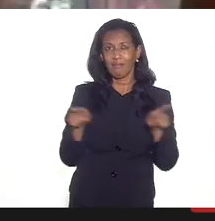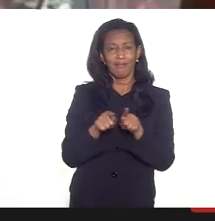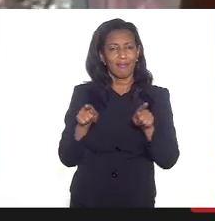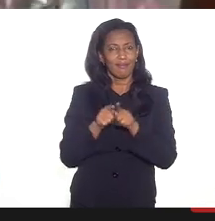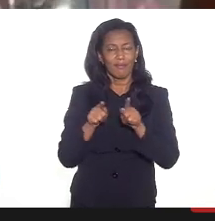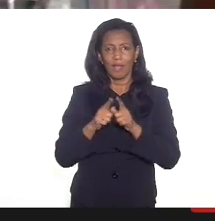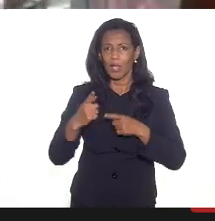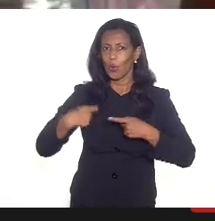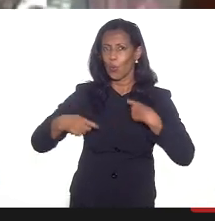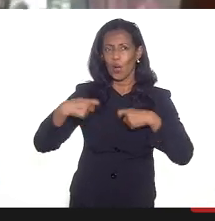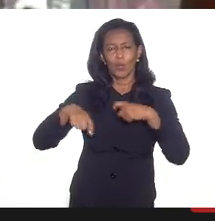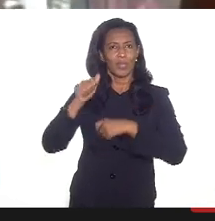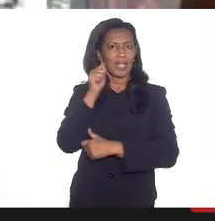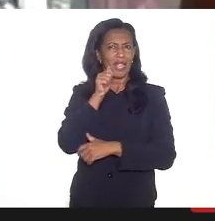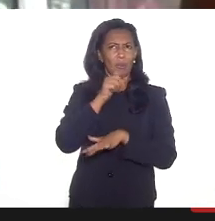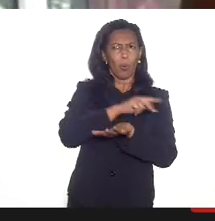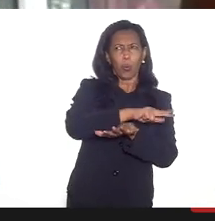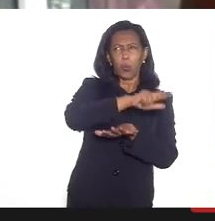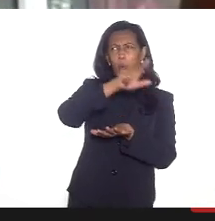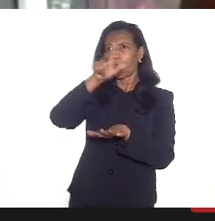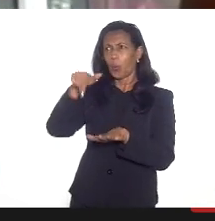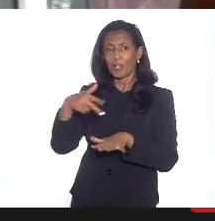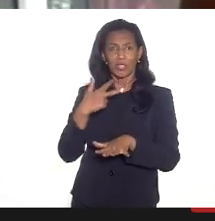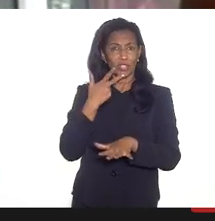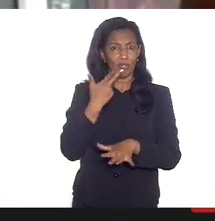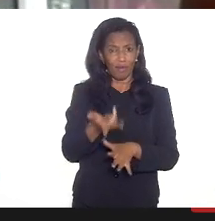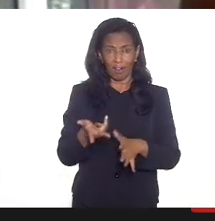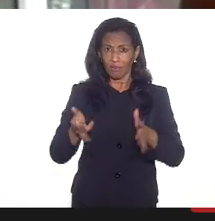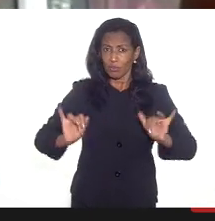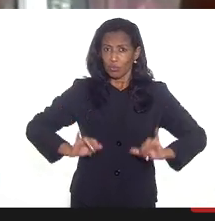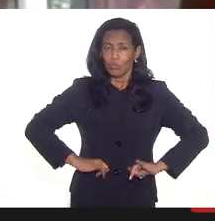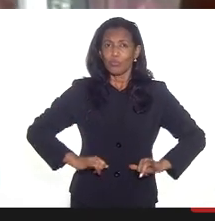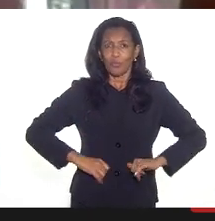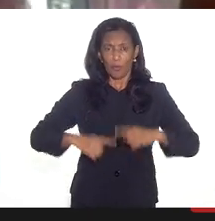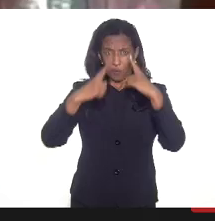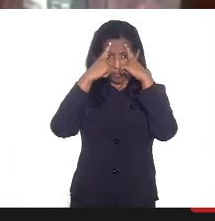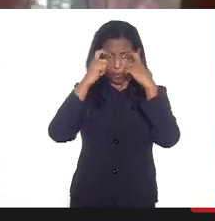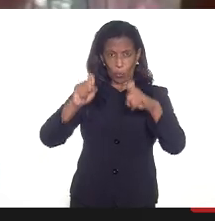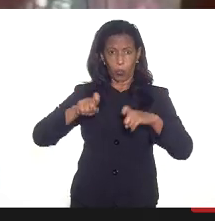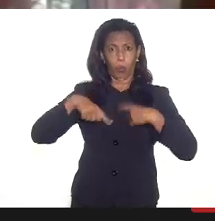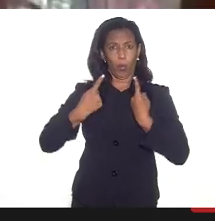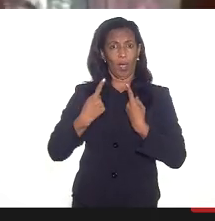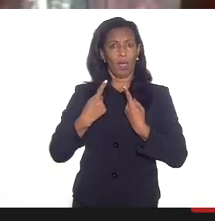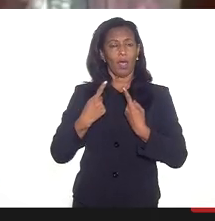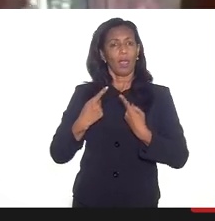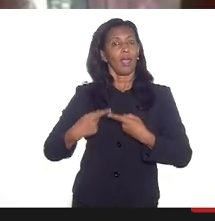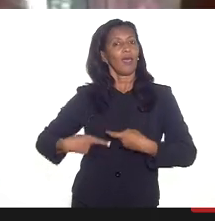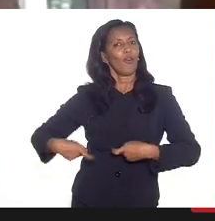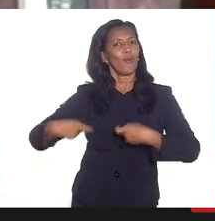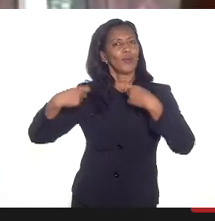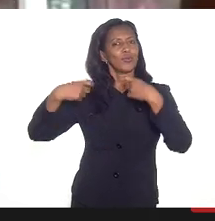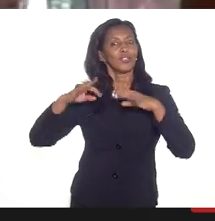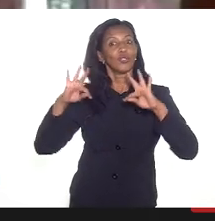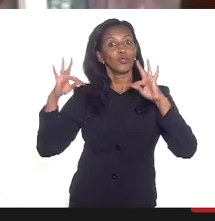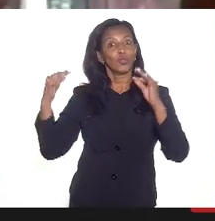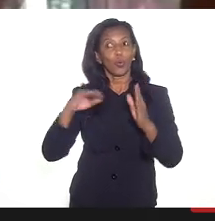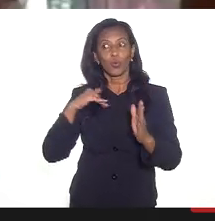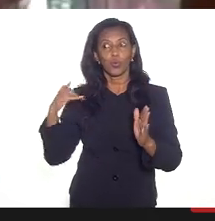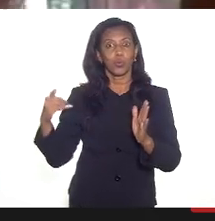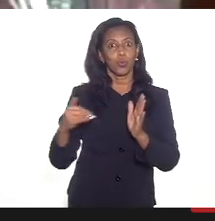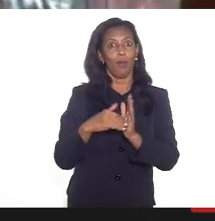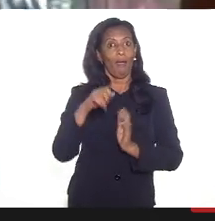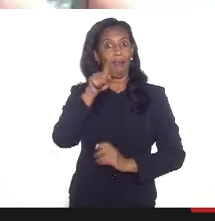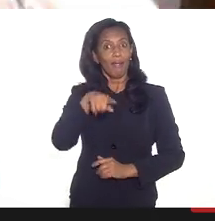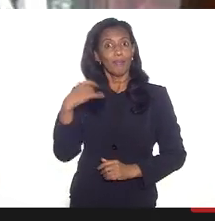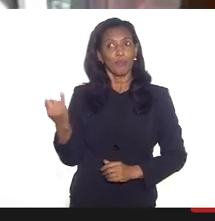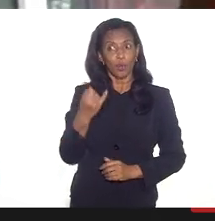é também uma luta daquela mulher e tantas que falaram aqui que sofreram violência. é uma luta de todos e todas. É importante que se diga